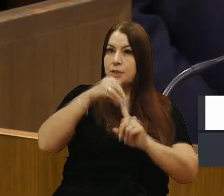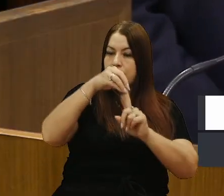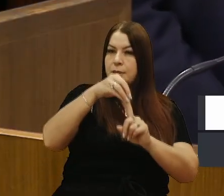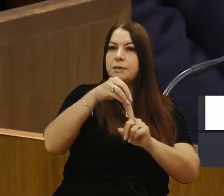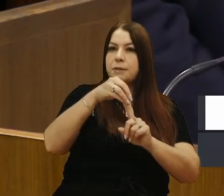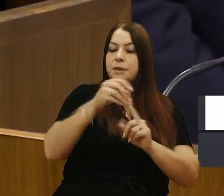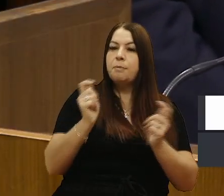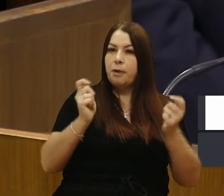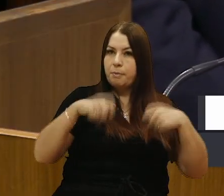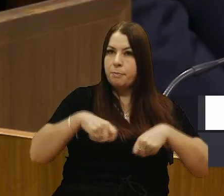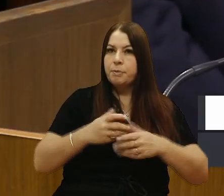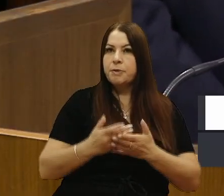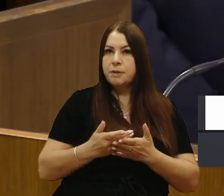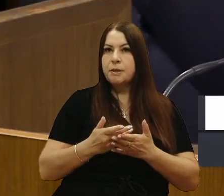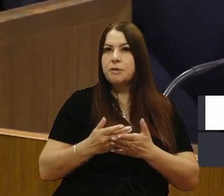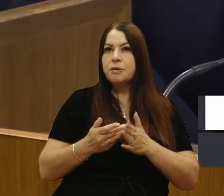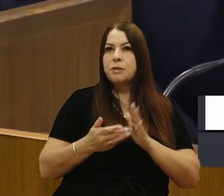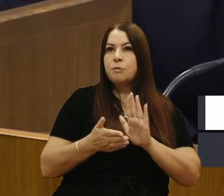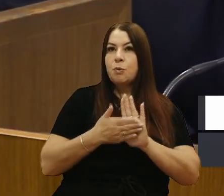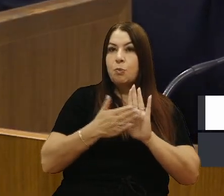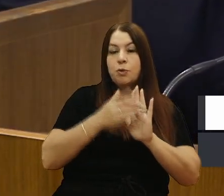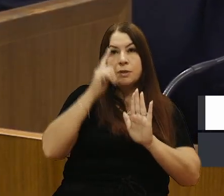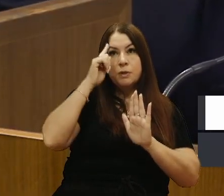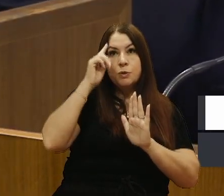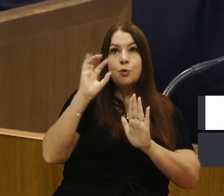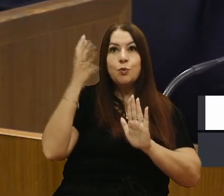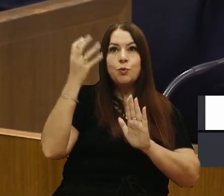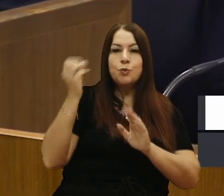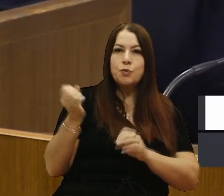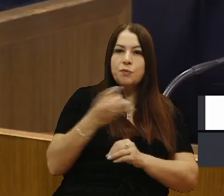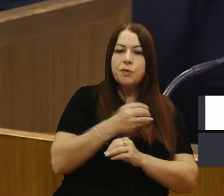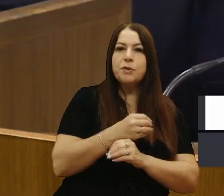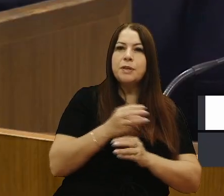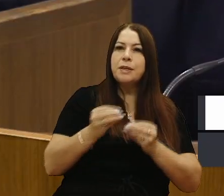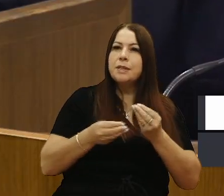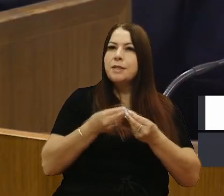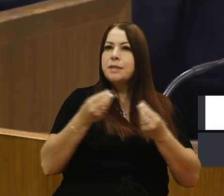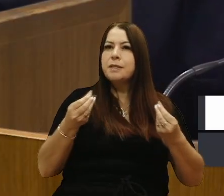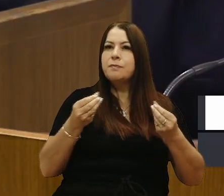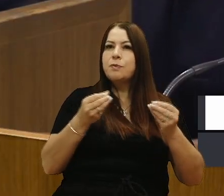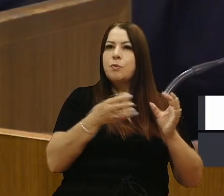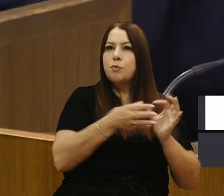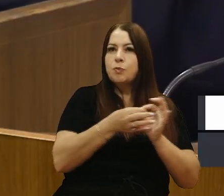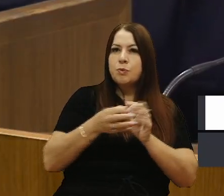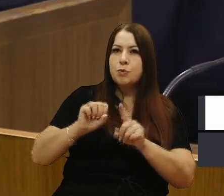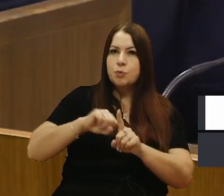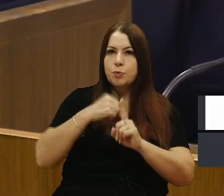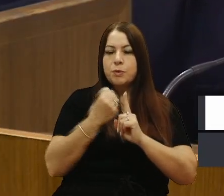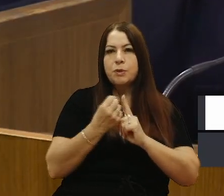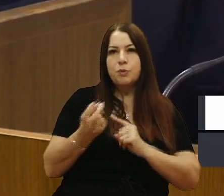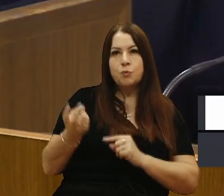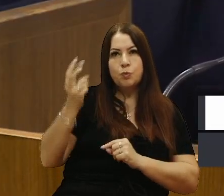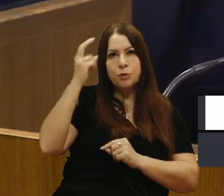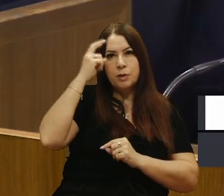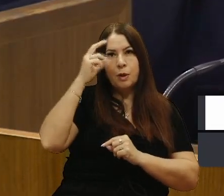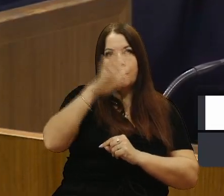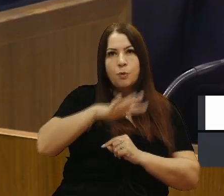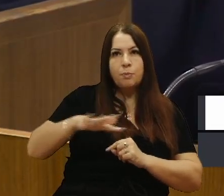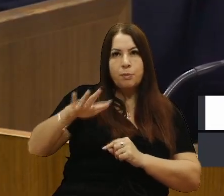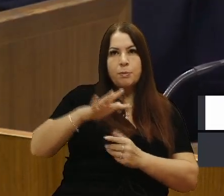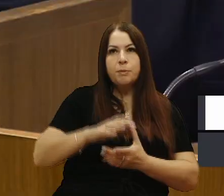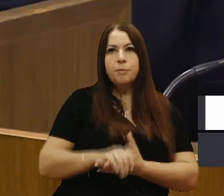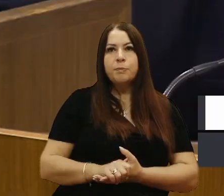pela capacidade de propor soluções inovadoras, sensíveis ao contexto social, cultural e ambiental.